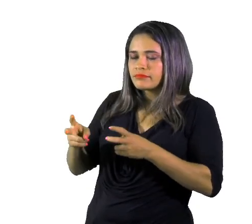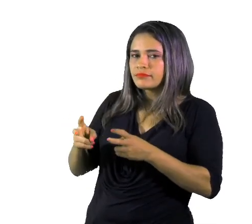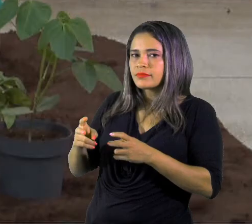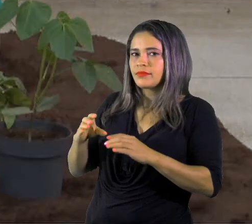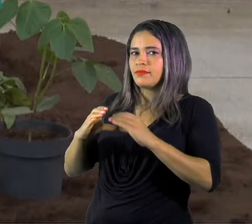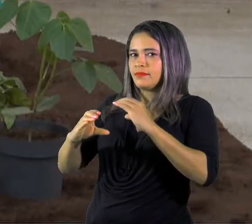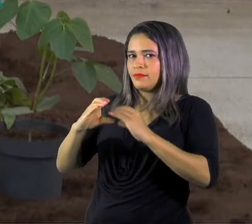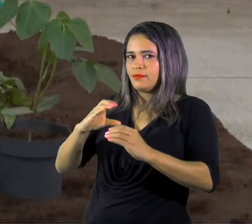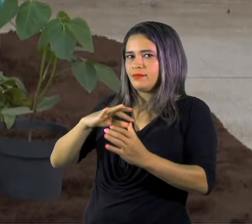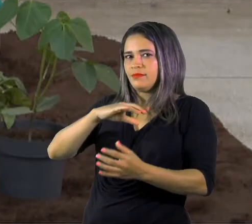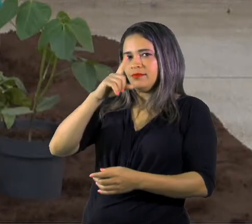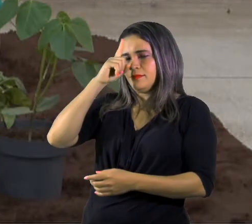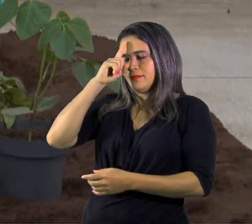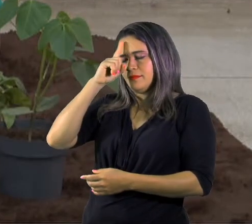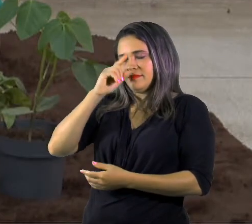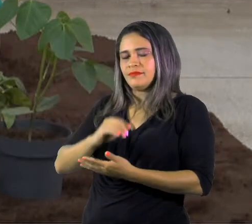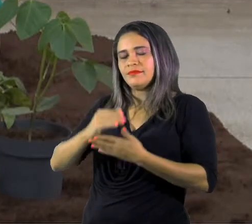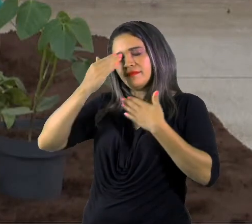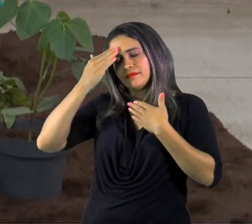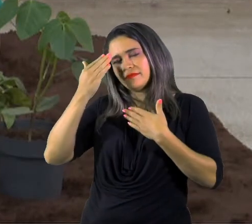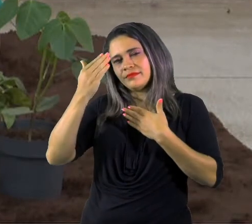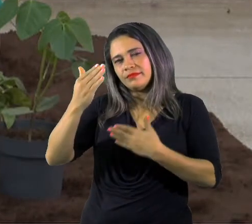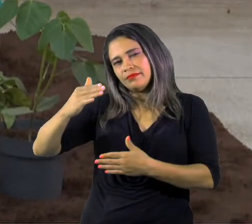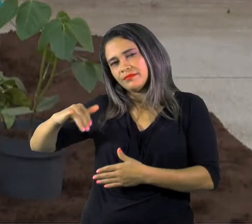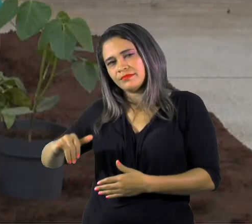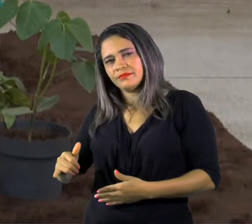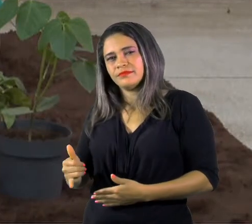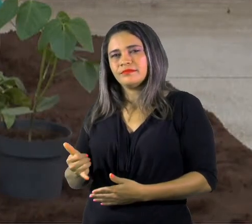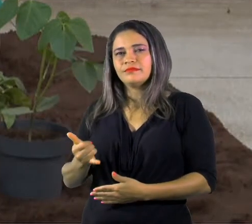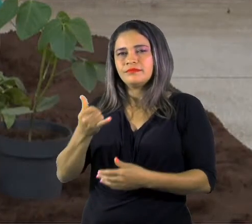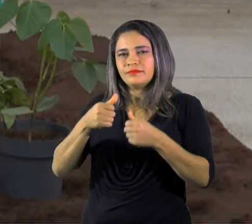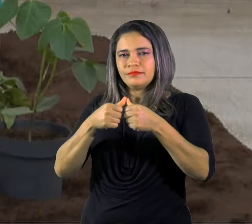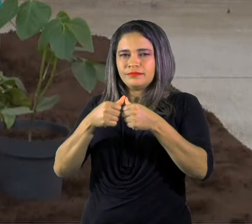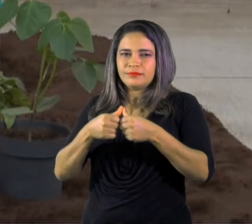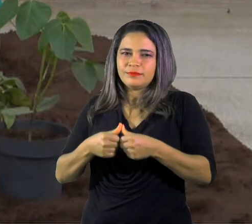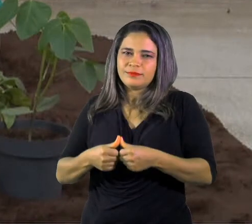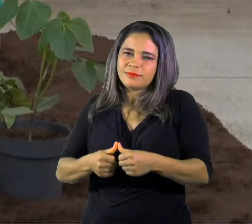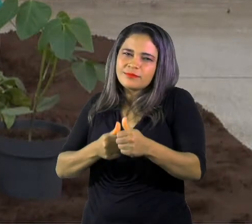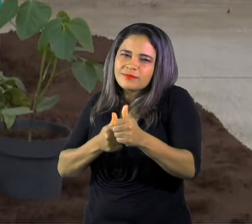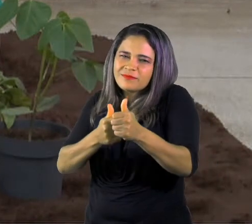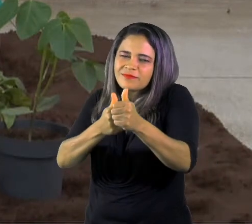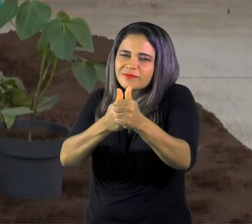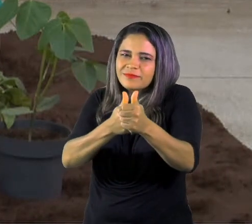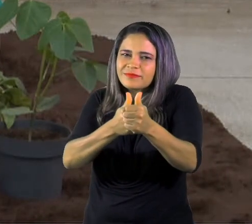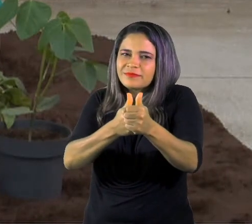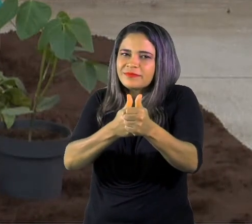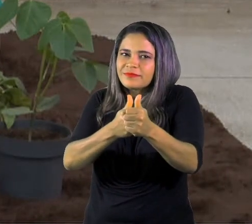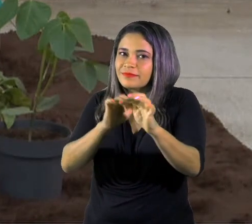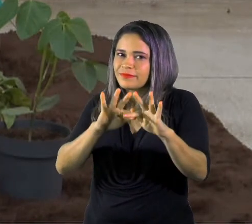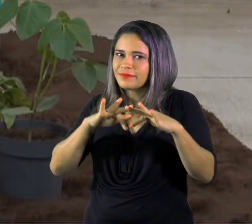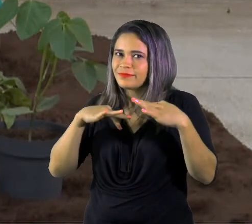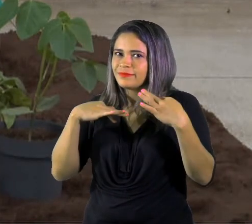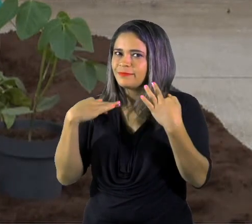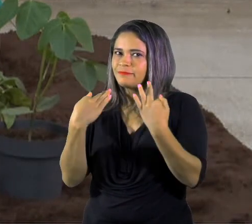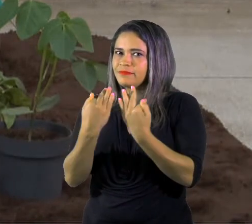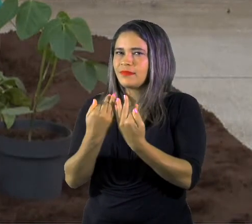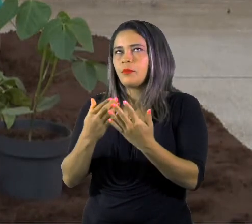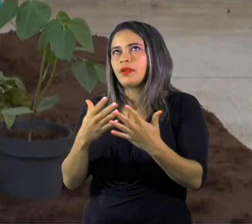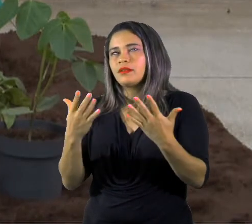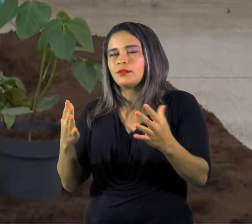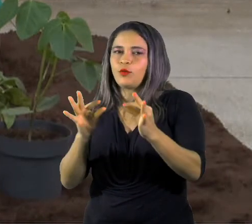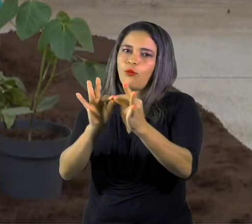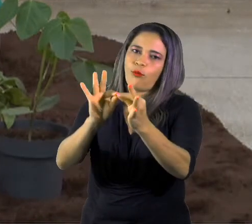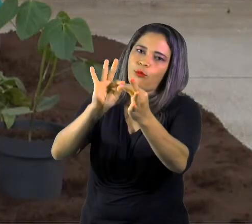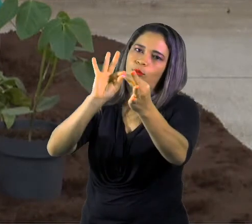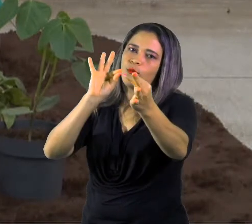cotidiano. Nós agradecemos pela oportunidade de estarmos um pouco mais próximos das nossas famílias, embora todo esse